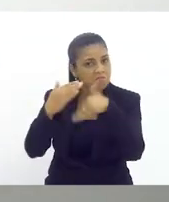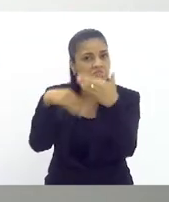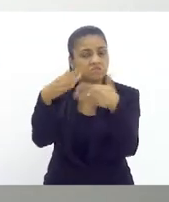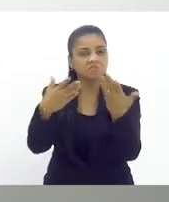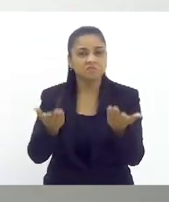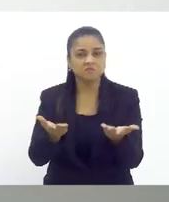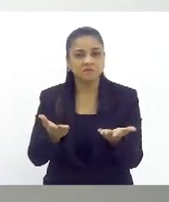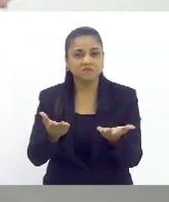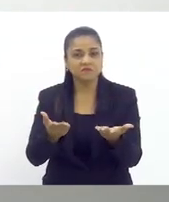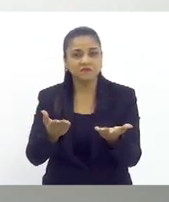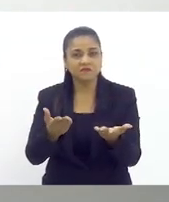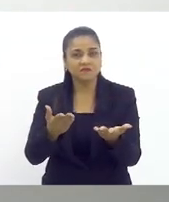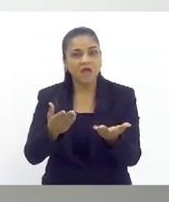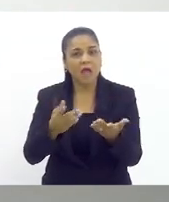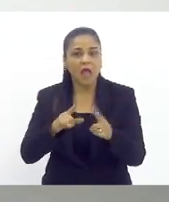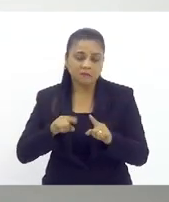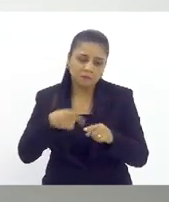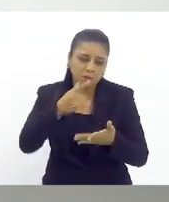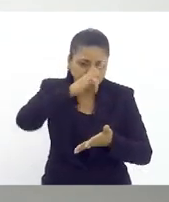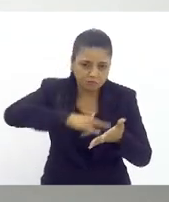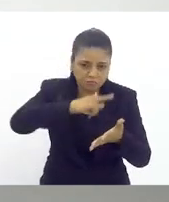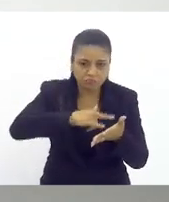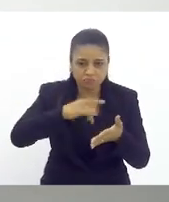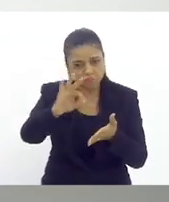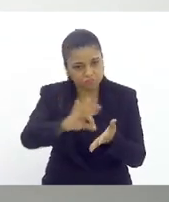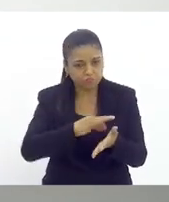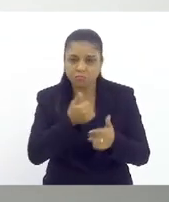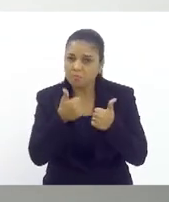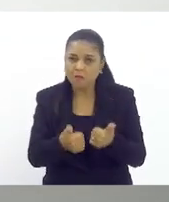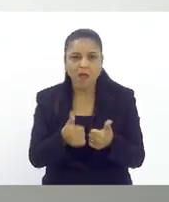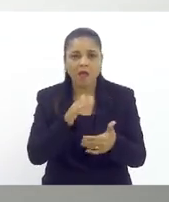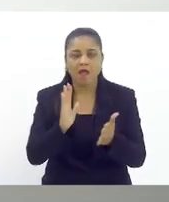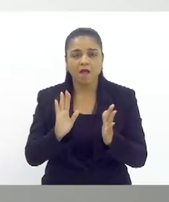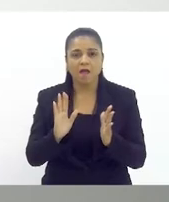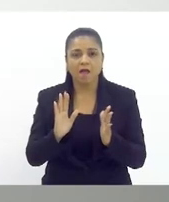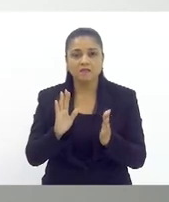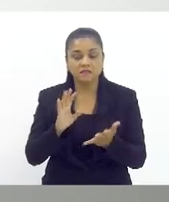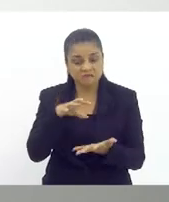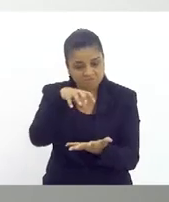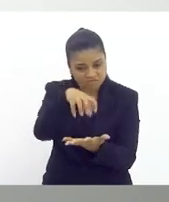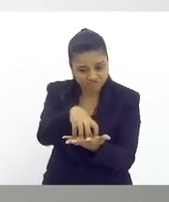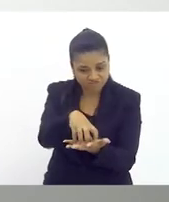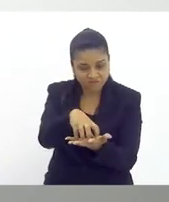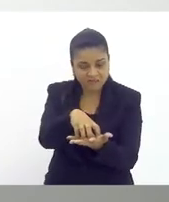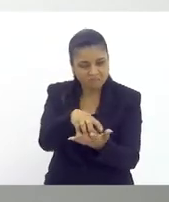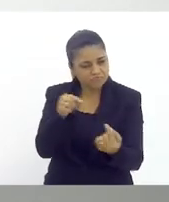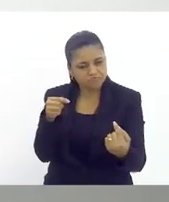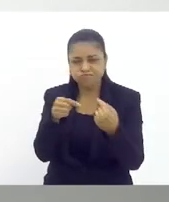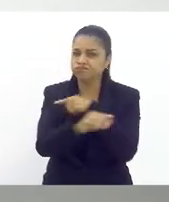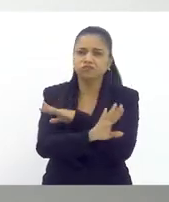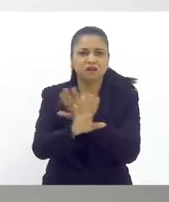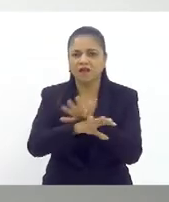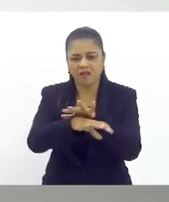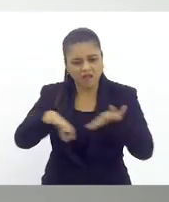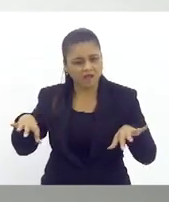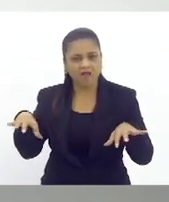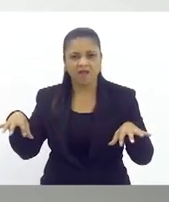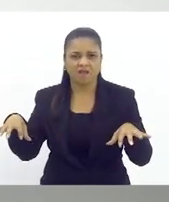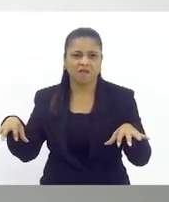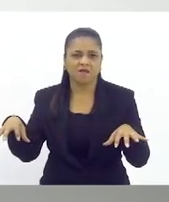muito e depois só ser homologado mesmo bater o martelo Mas se a gente se disse centralizar isso com algum recurso